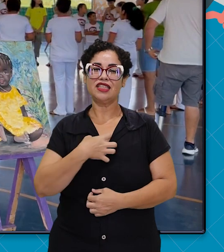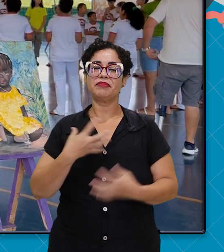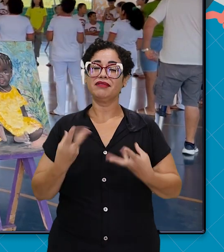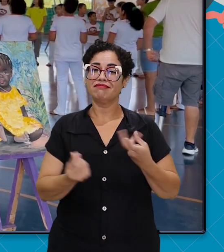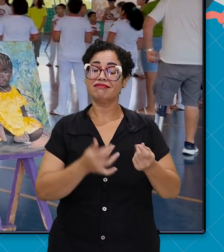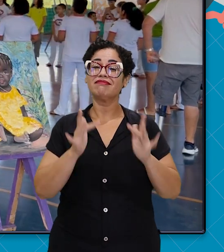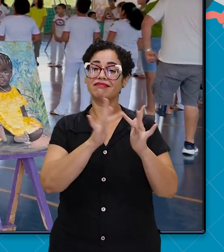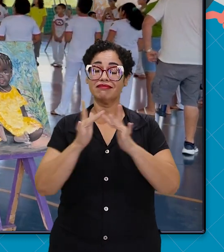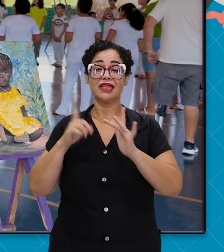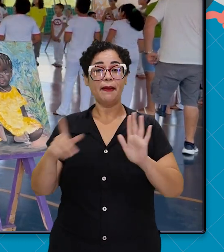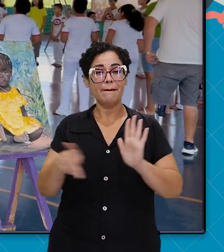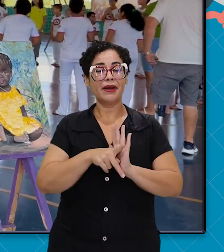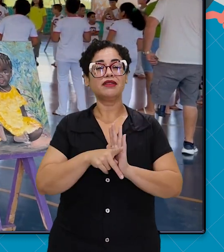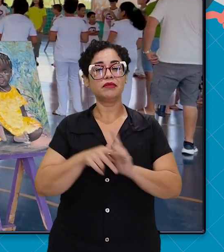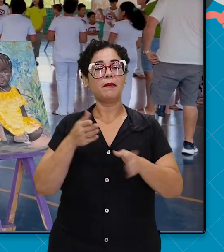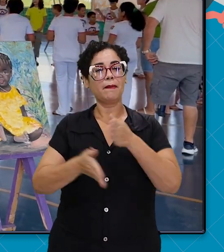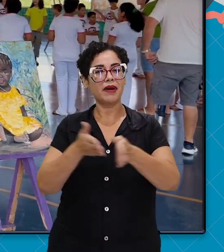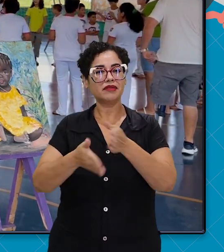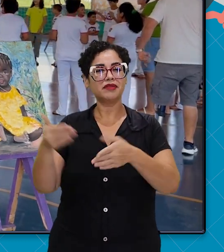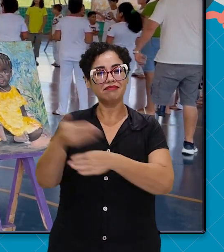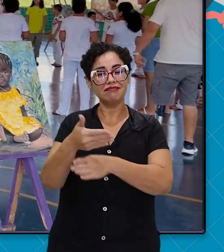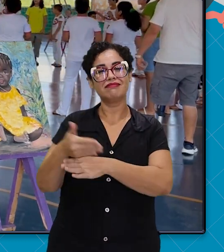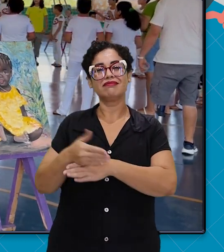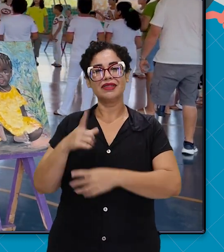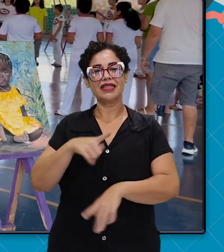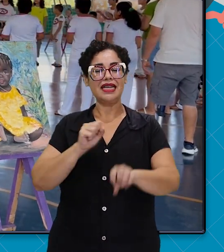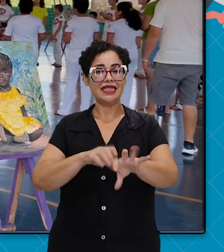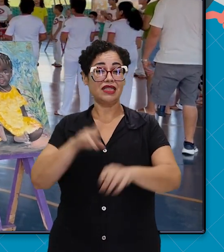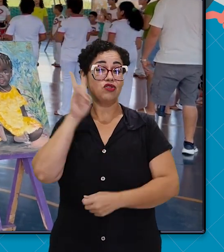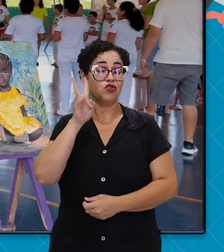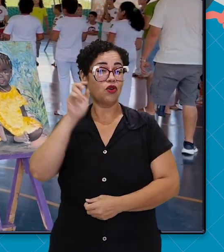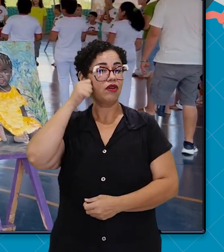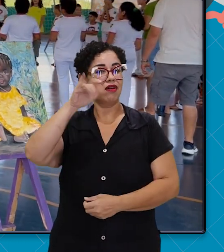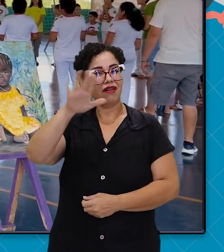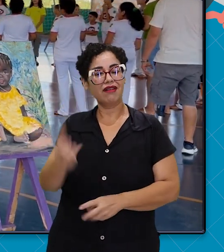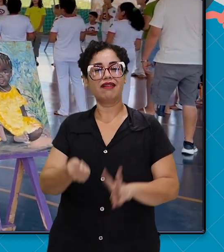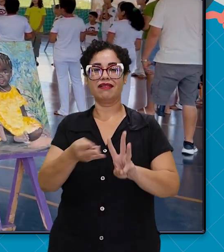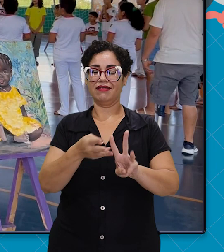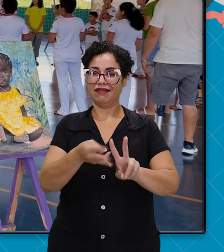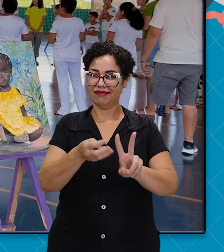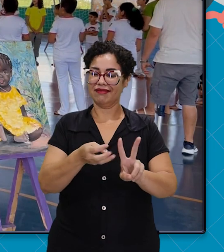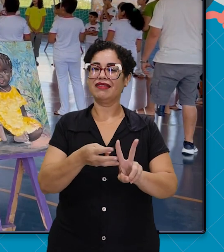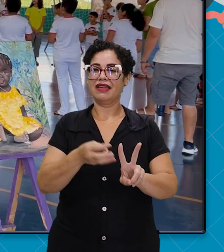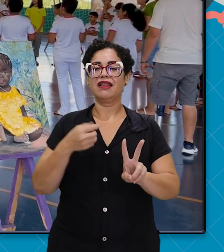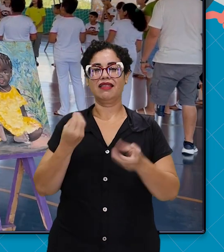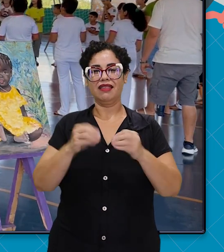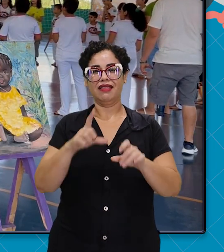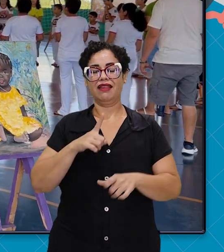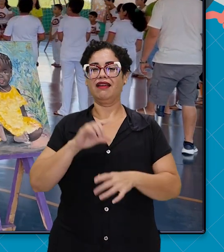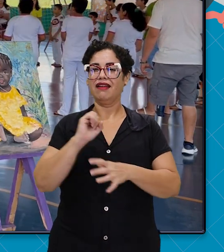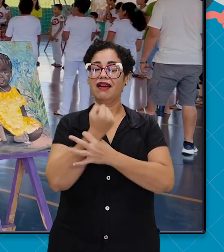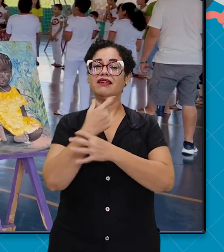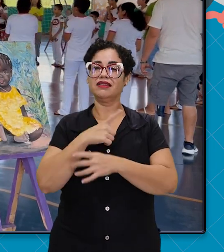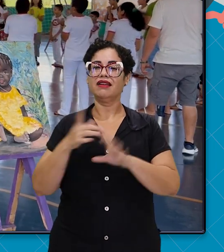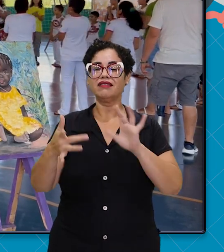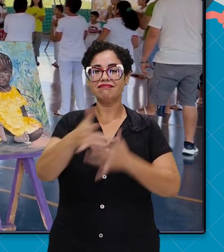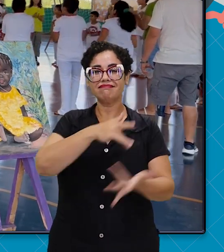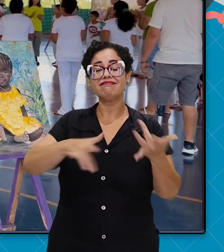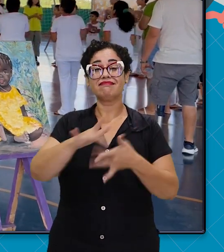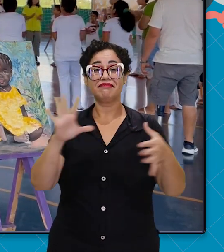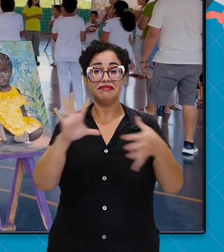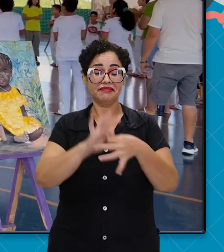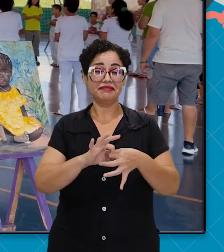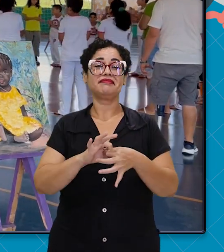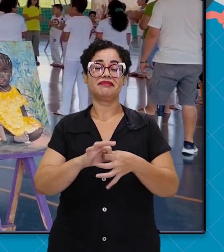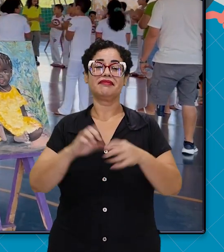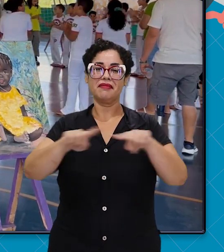história afro-brasileira e indígena, que está em lei, garante também a interseccionalidade entre demais assuntos em sala. Então,